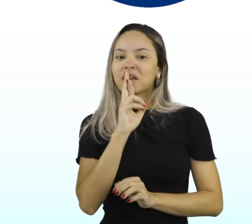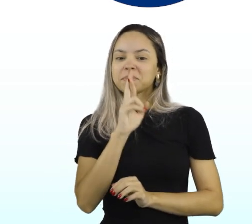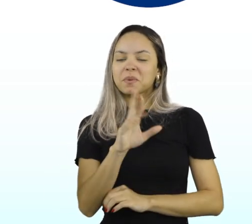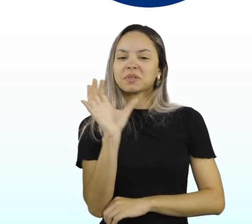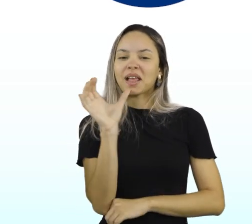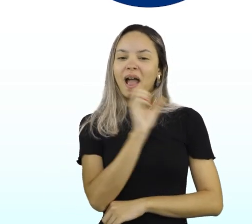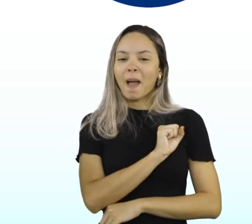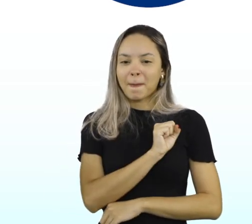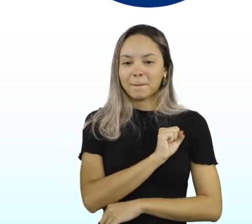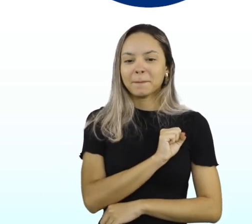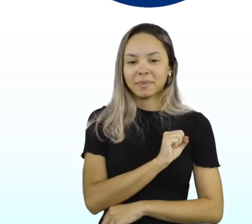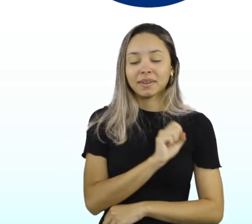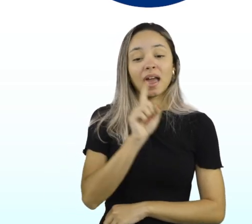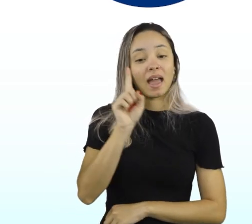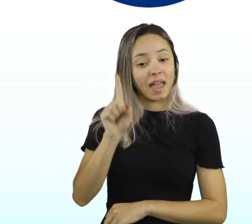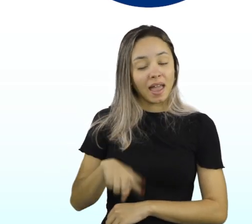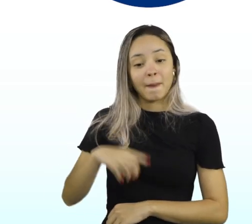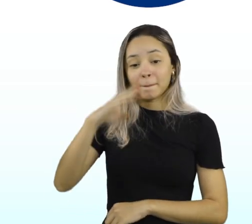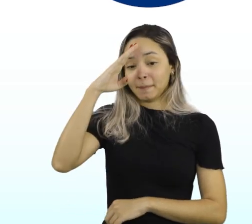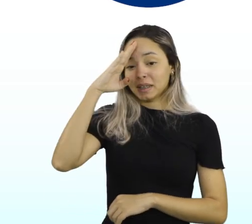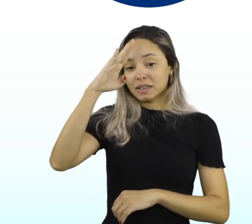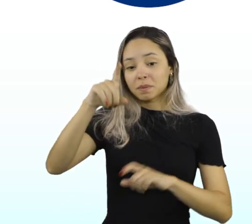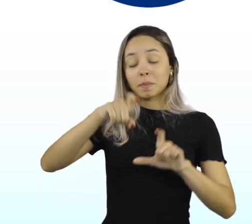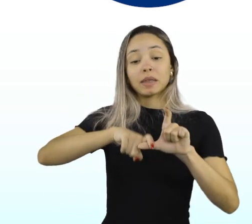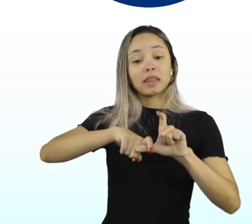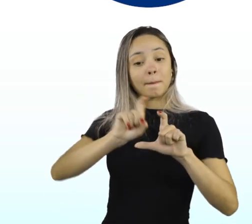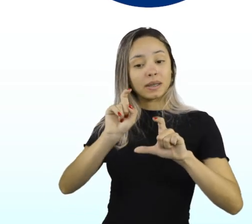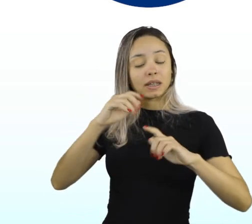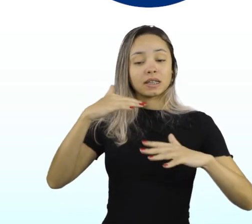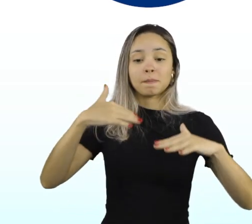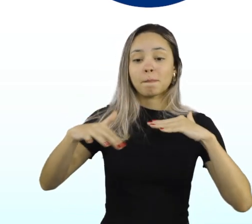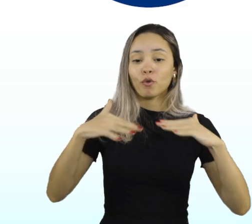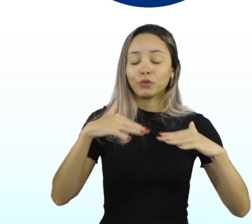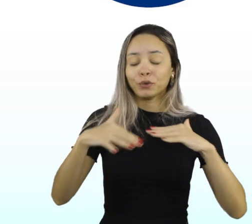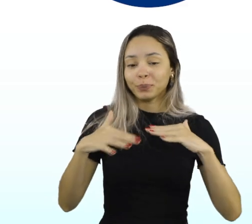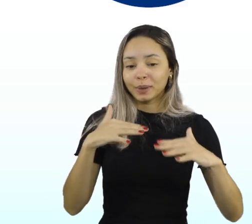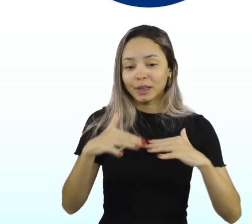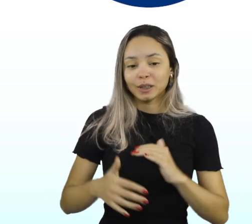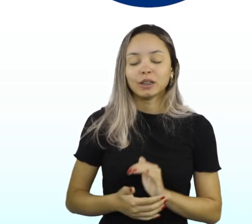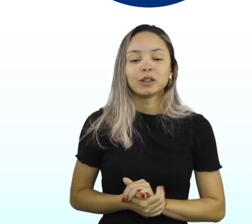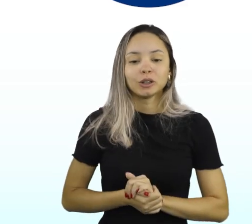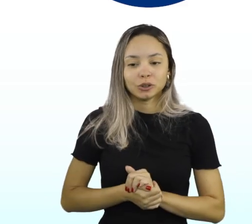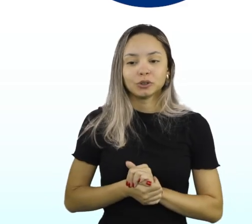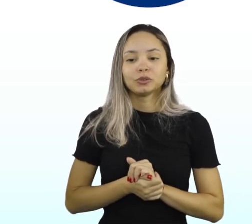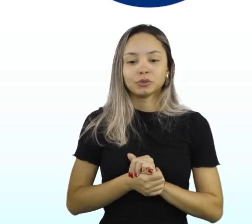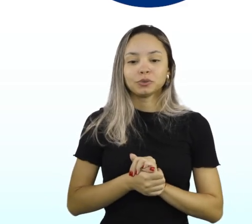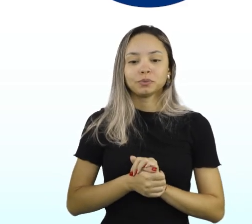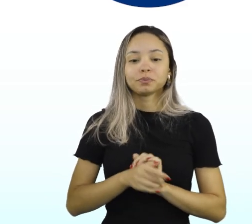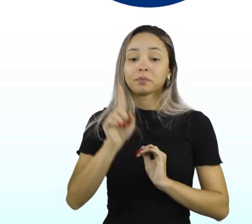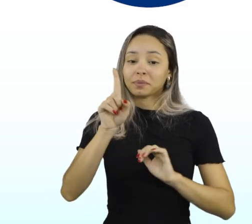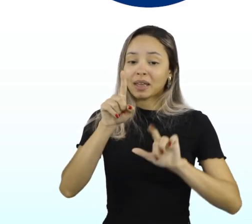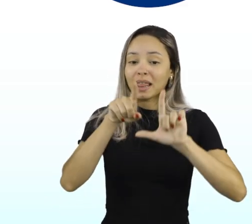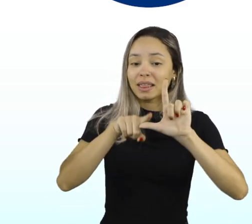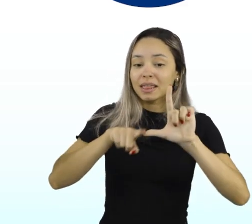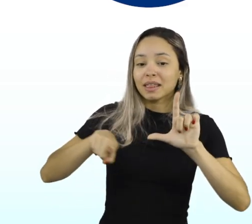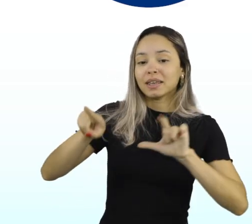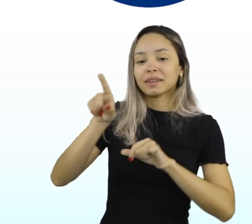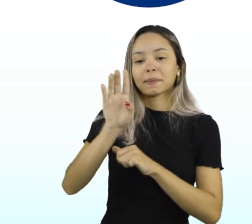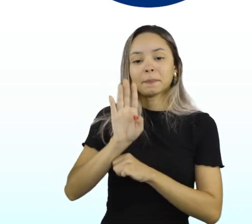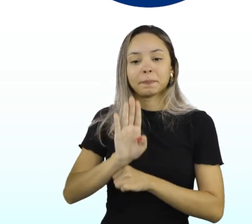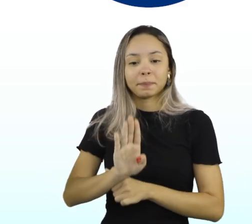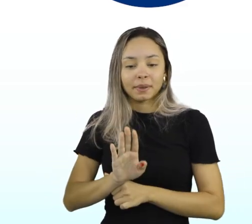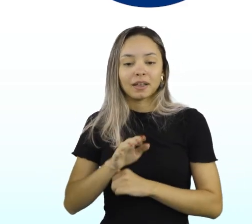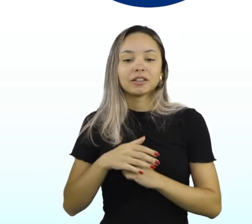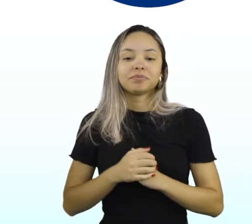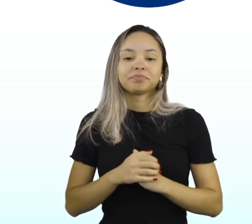rápida. Princípio da independência dos movimentos é esse? Princípio geral na matéria denominada inércia, letra B. Eu tenho